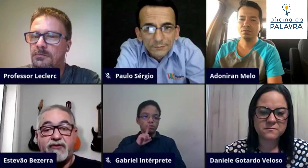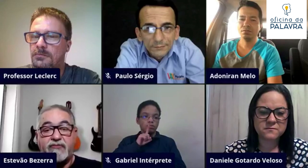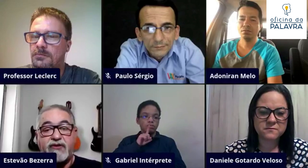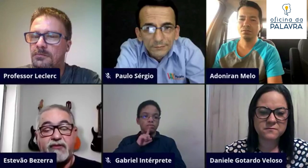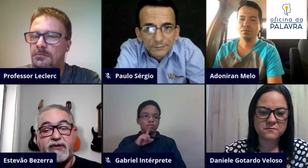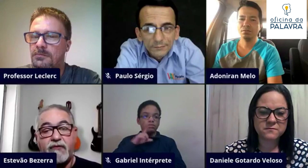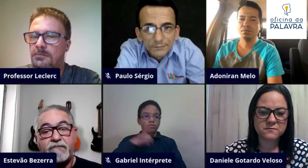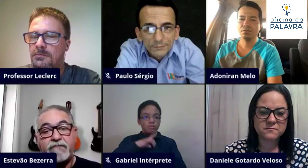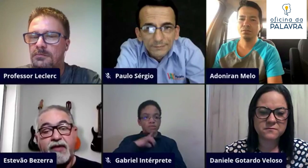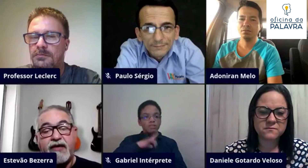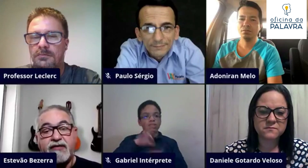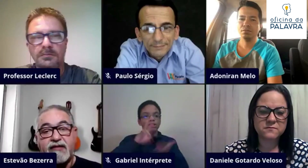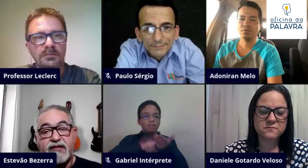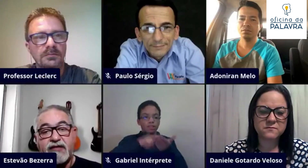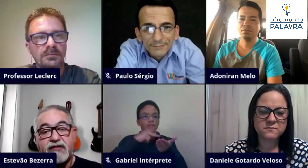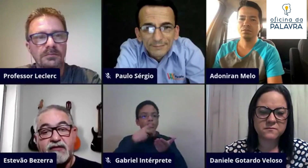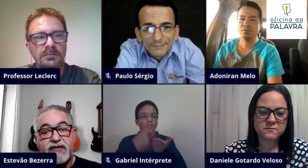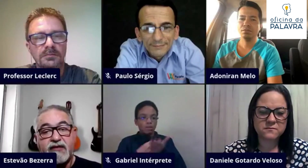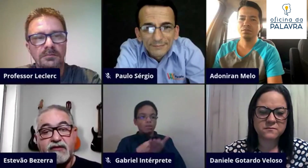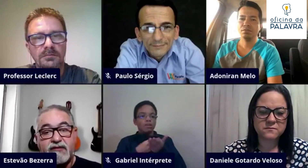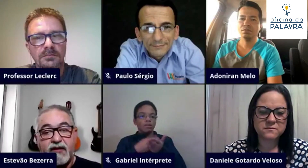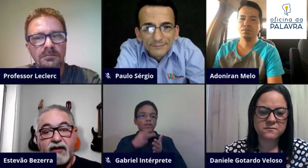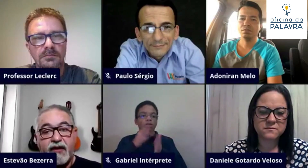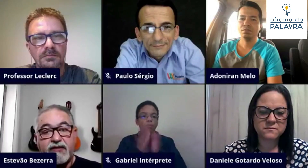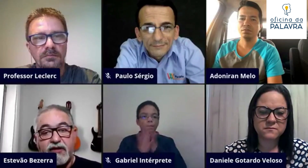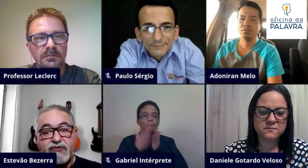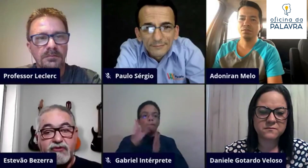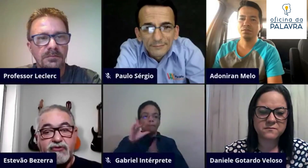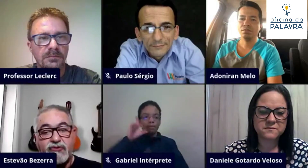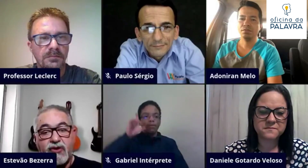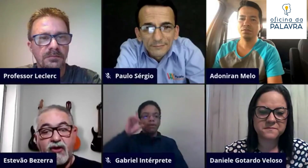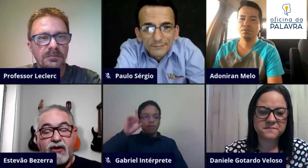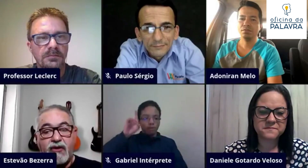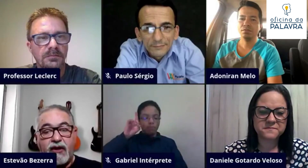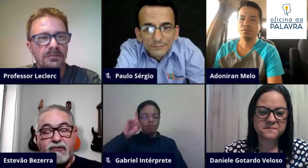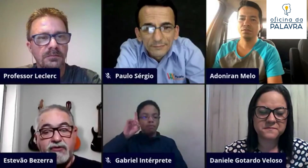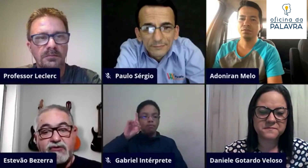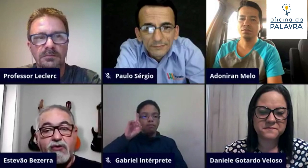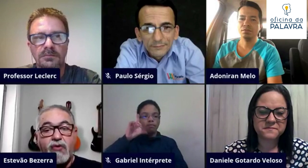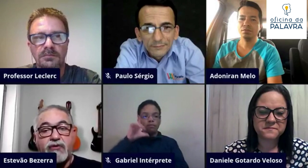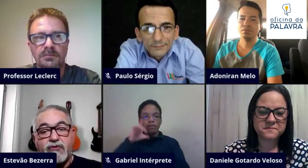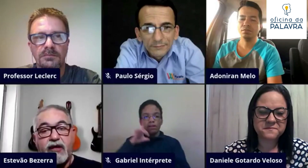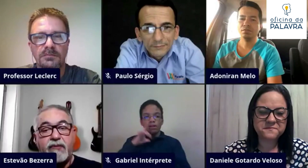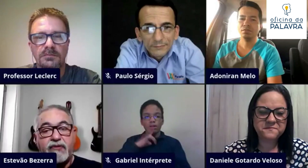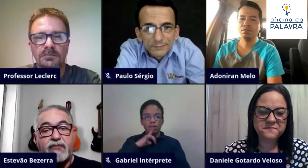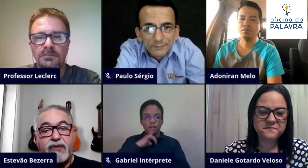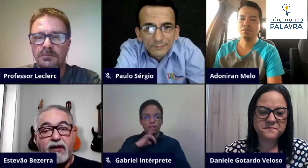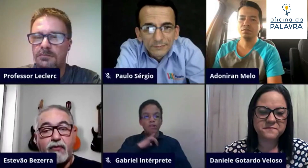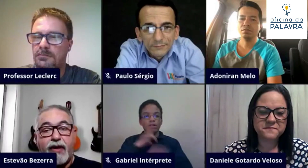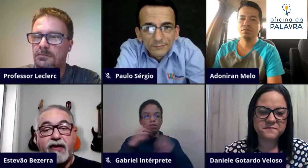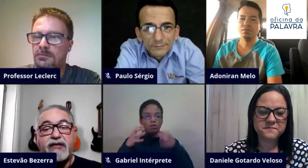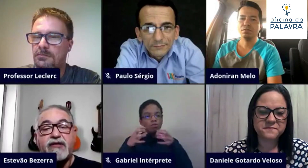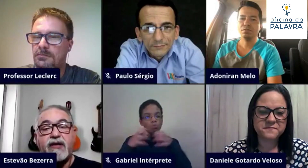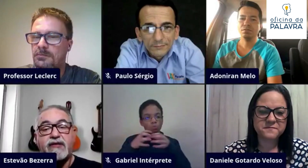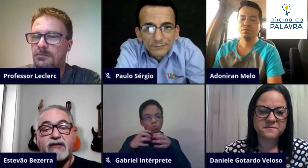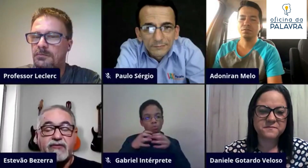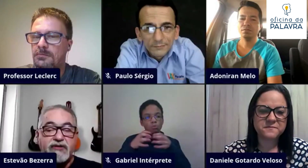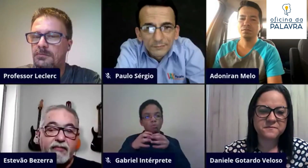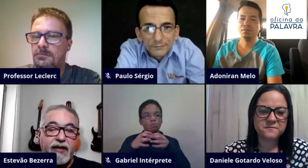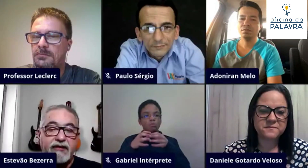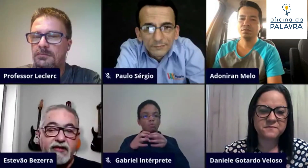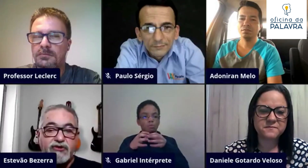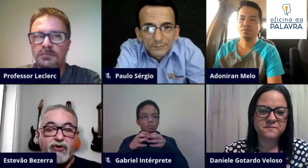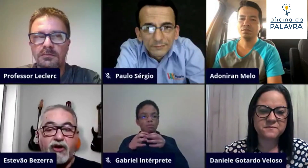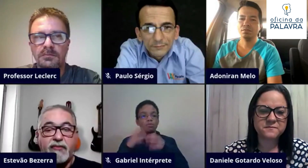com tradução da Bíblia. Então, essas agências, elas têm os seus encontros, né, bianuais, e eles,